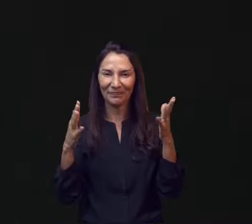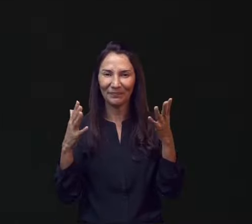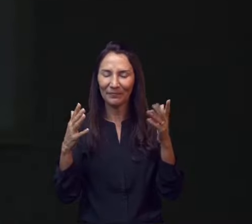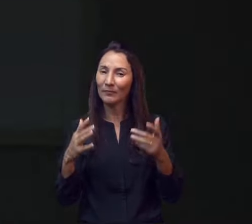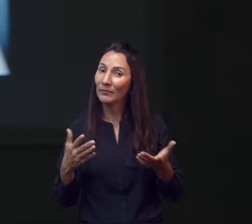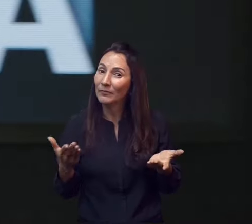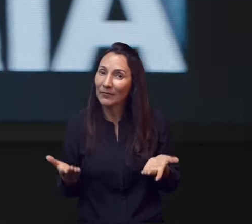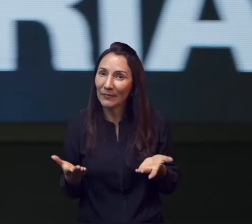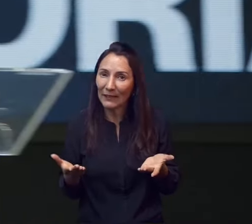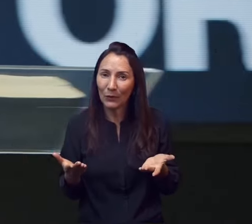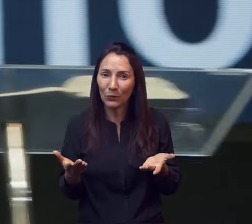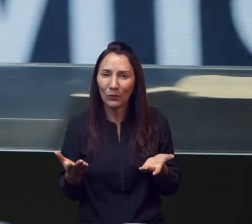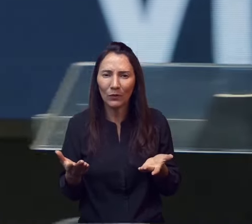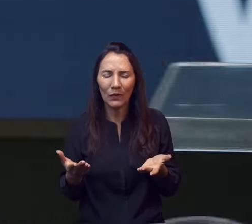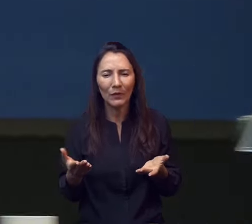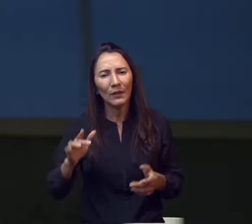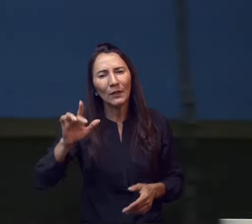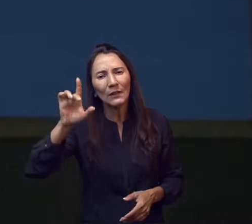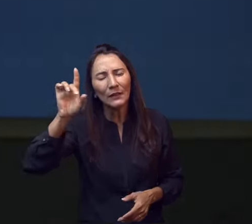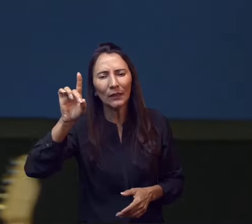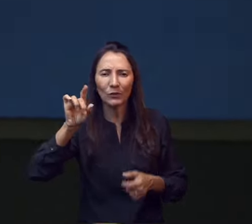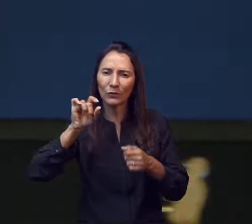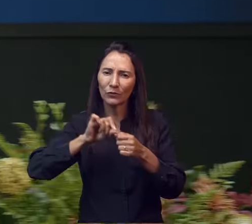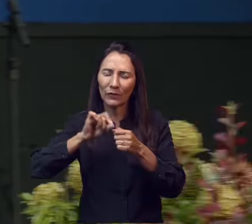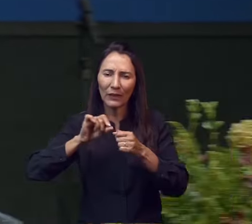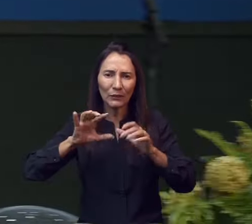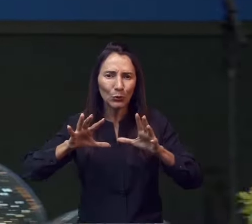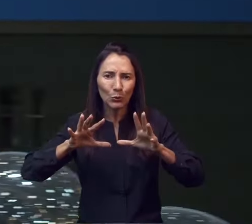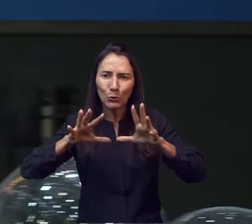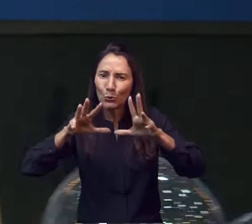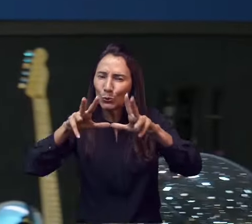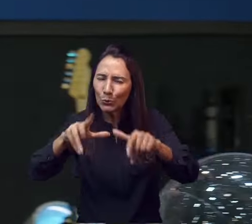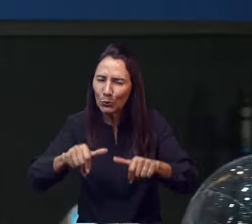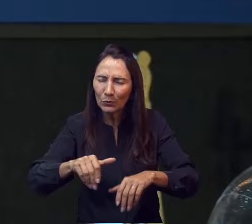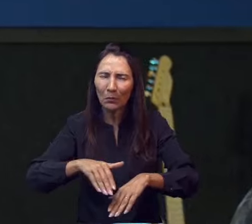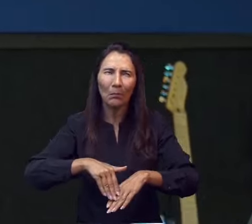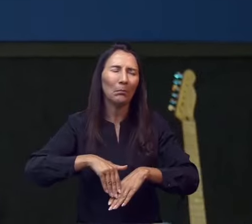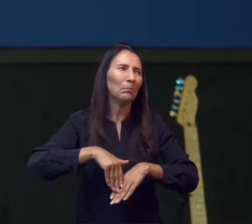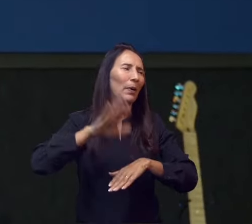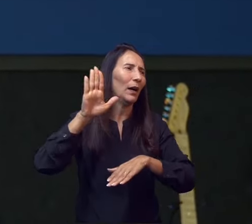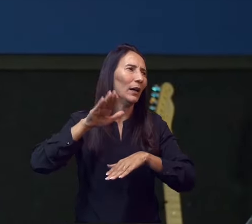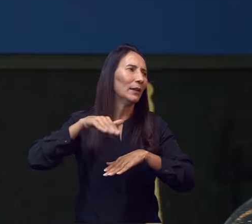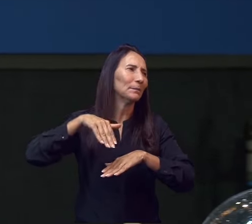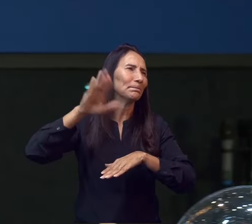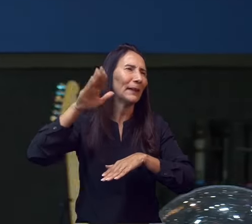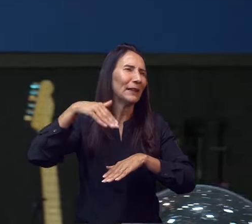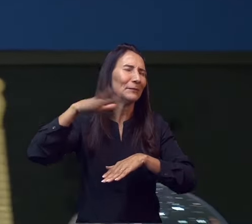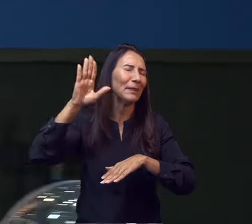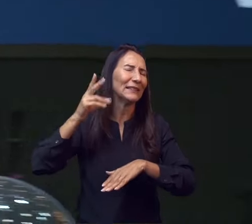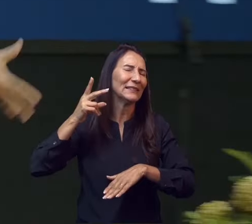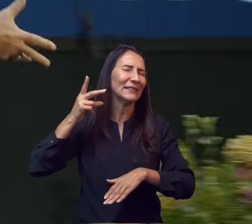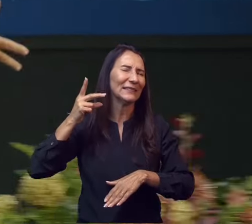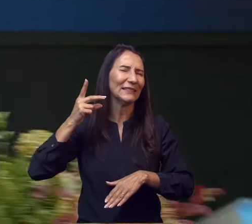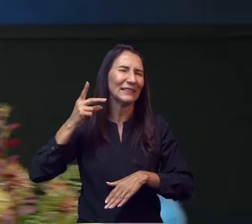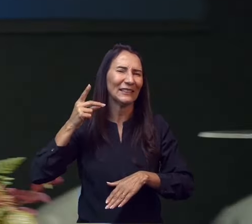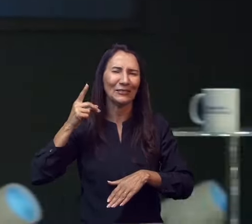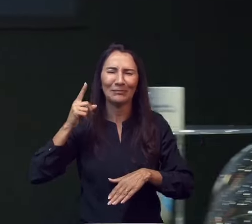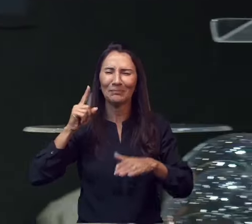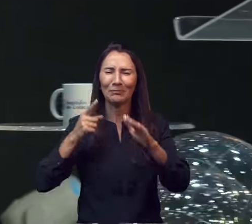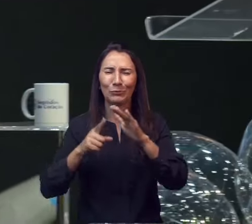Então Deus faz tudo mais que tudo e Infinitamente